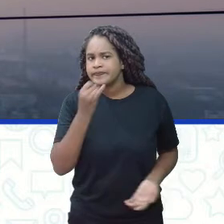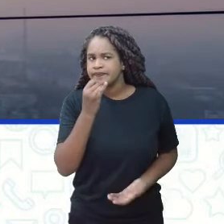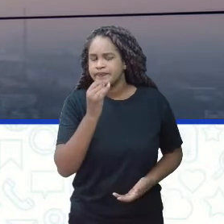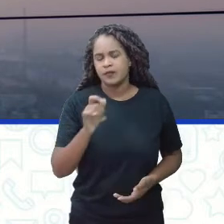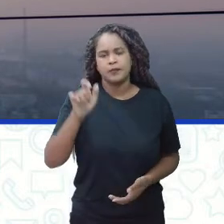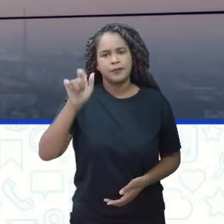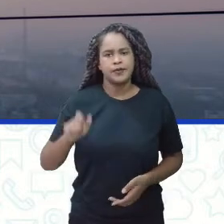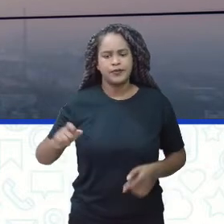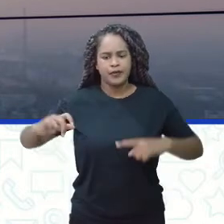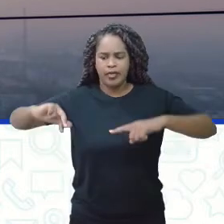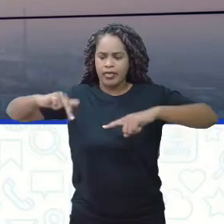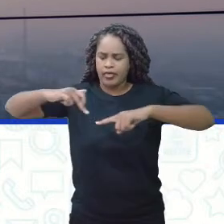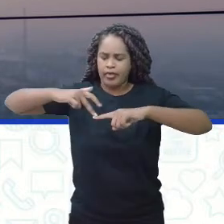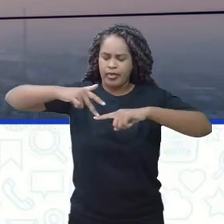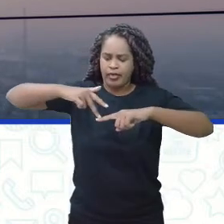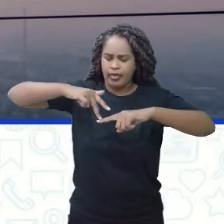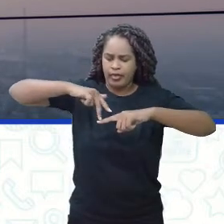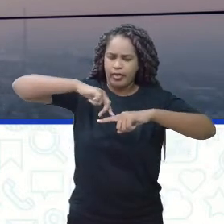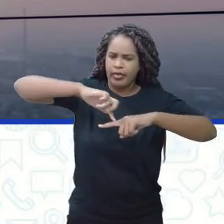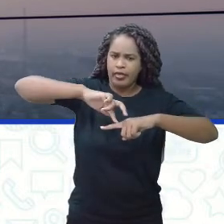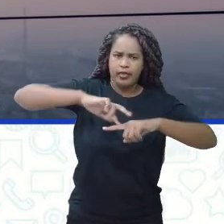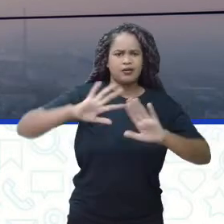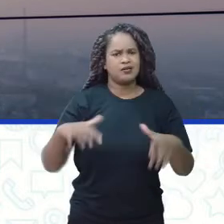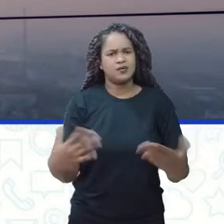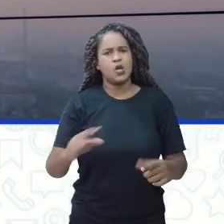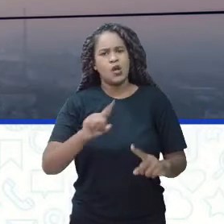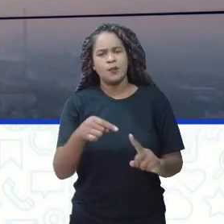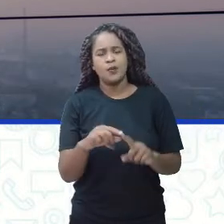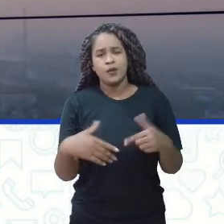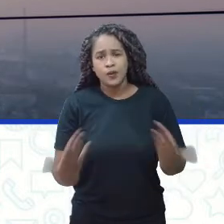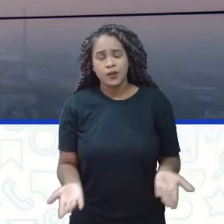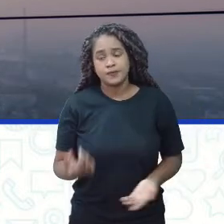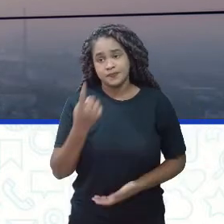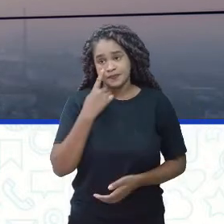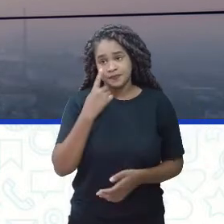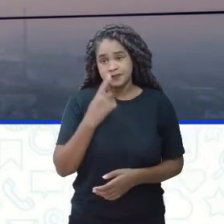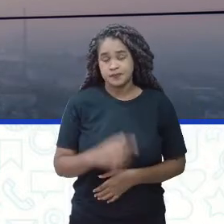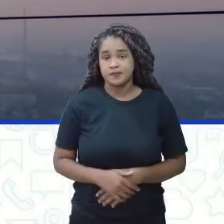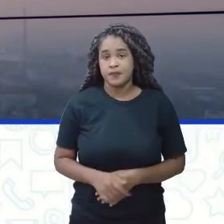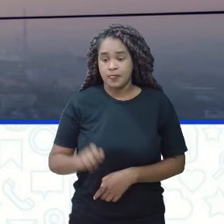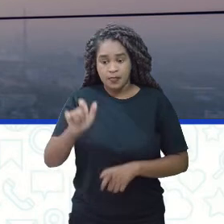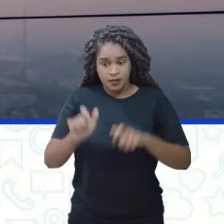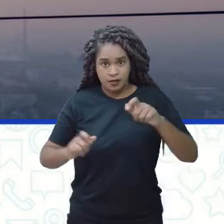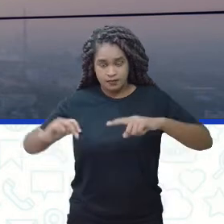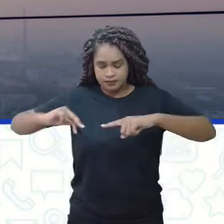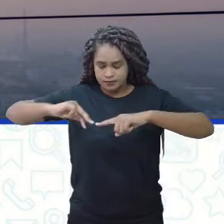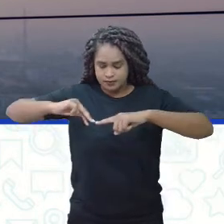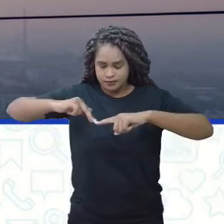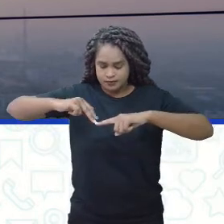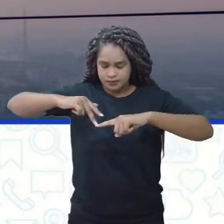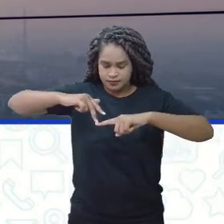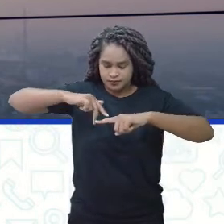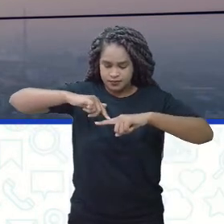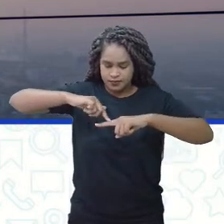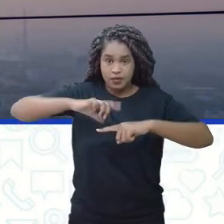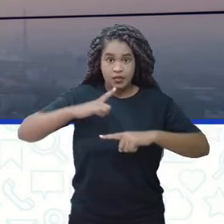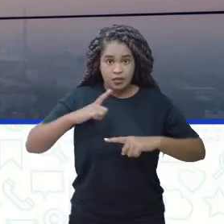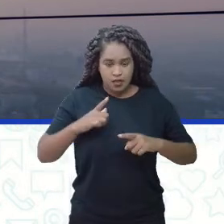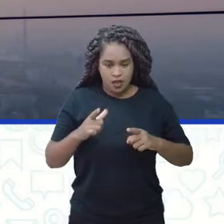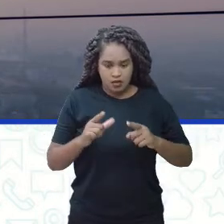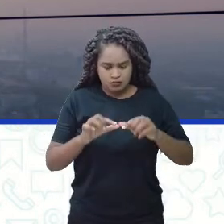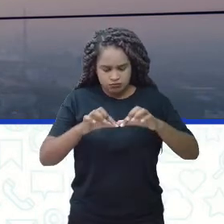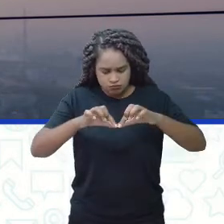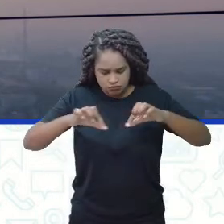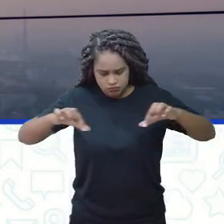na fita para fazer o que especificamente, além de se equilibrar? As pessoas, elas sobem para atravessar um percurso, né?